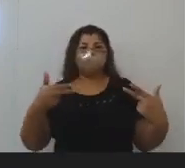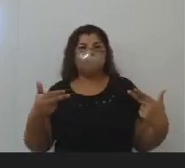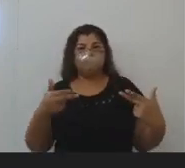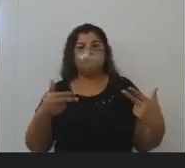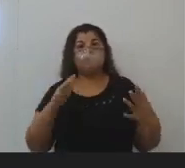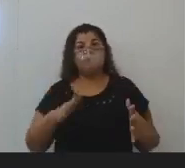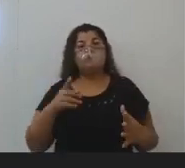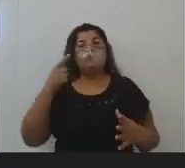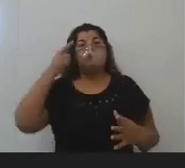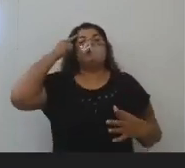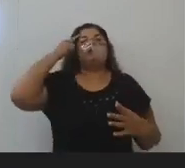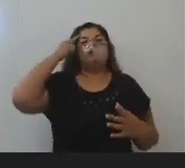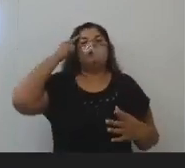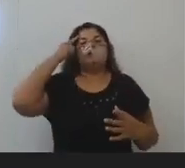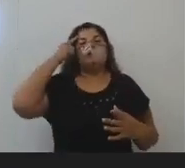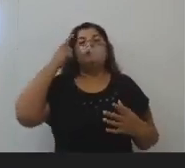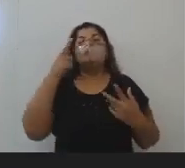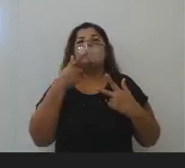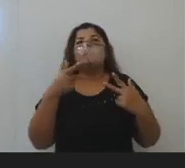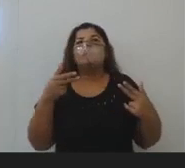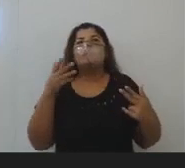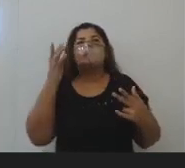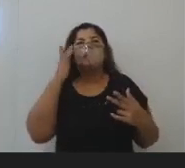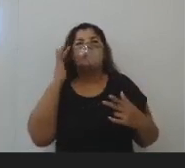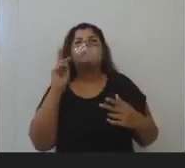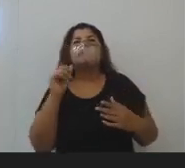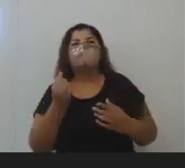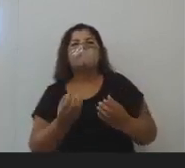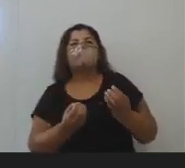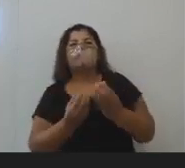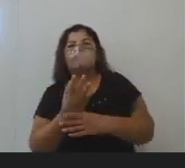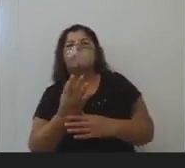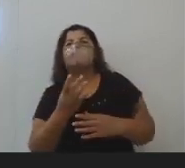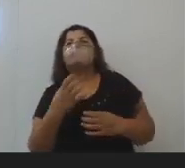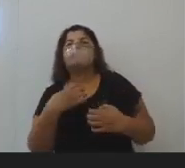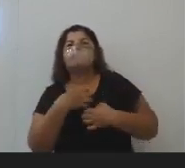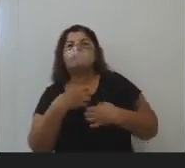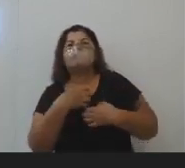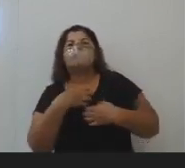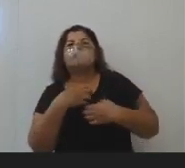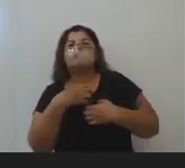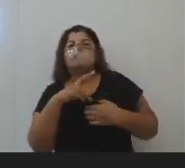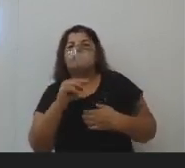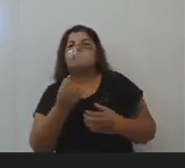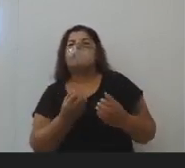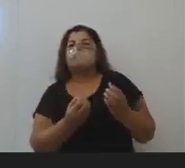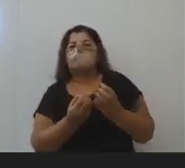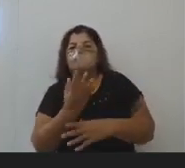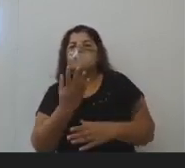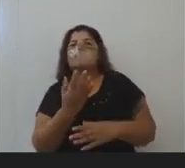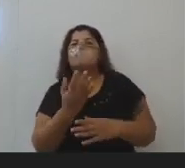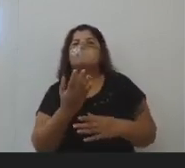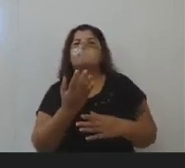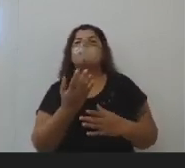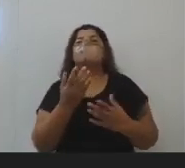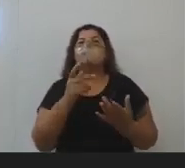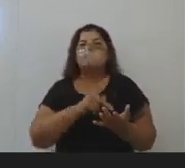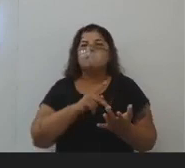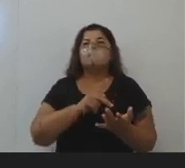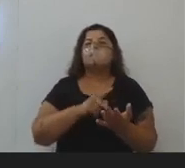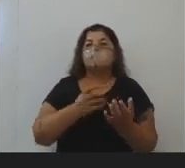que você acha que vai acontecer, aquilo que você tem a impressão que vai acontecer, certo? Às vezes acontece